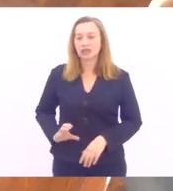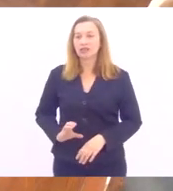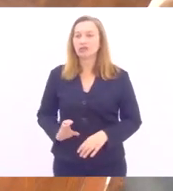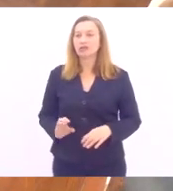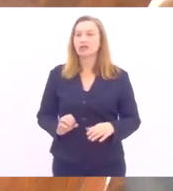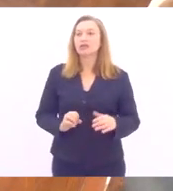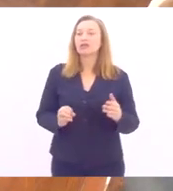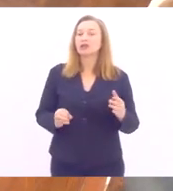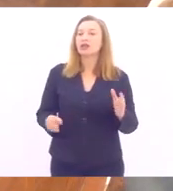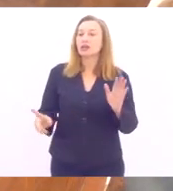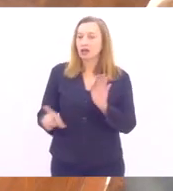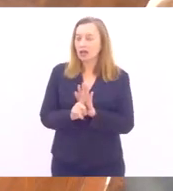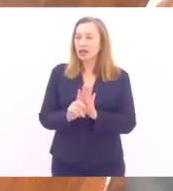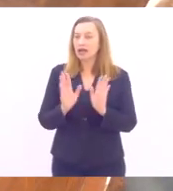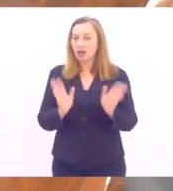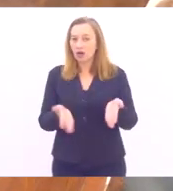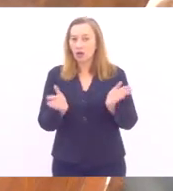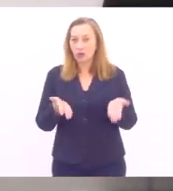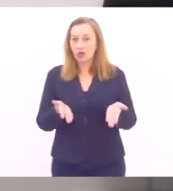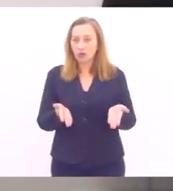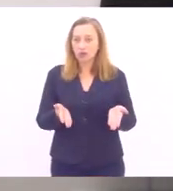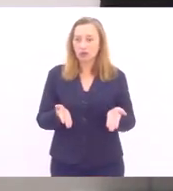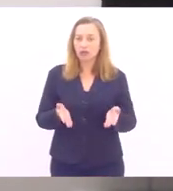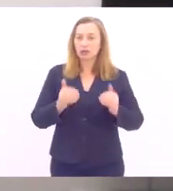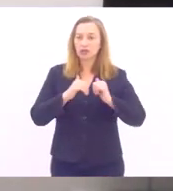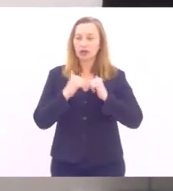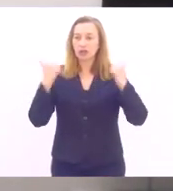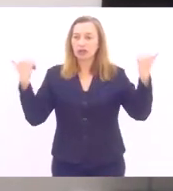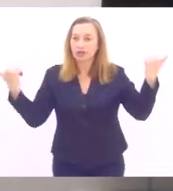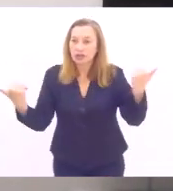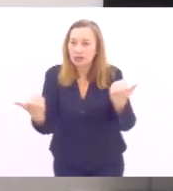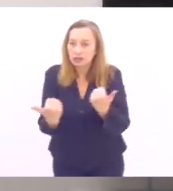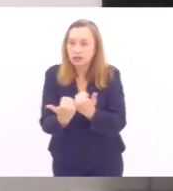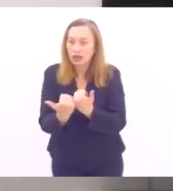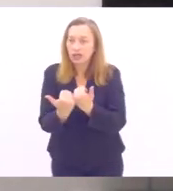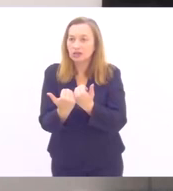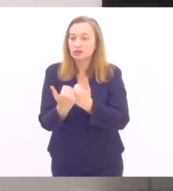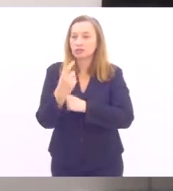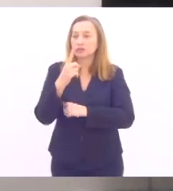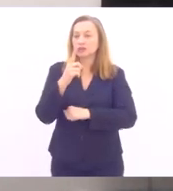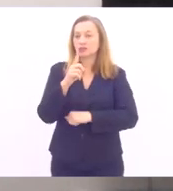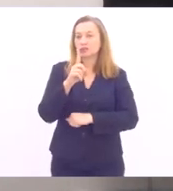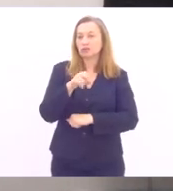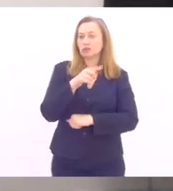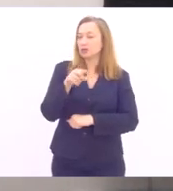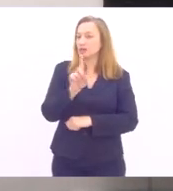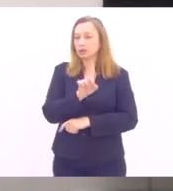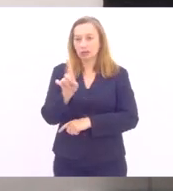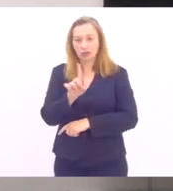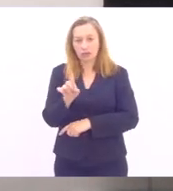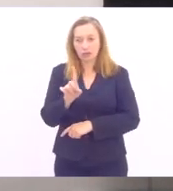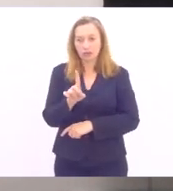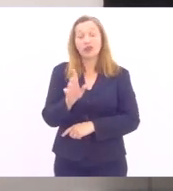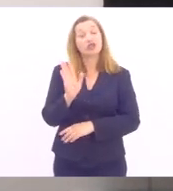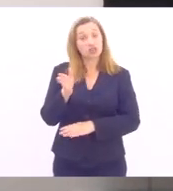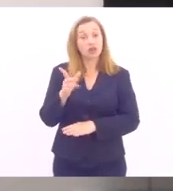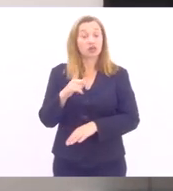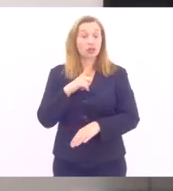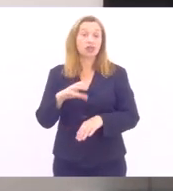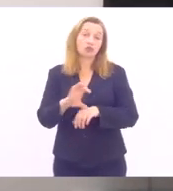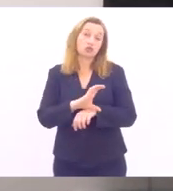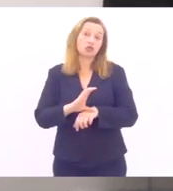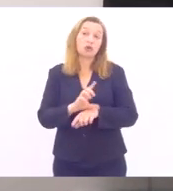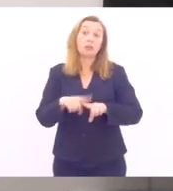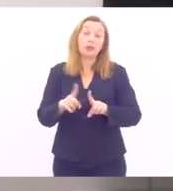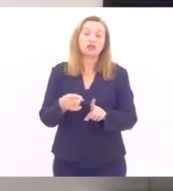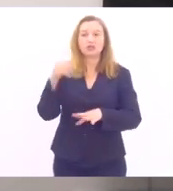lei, que é o que a gente chama estádio sem mordaça. Garante ao torcedor. Na verdade, isso já está garantido pela Constituição. Mas